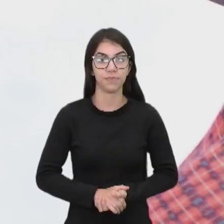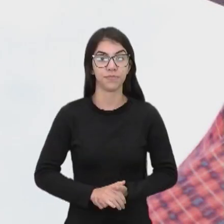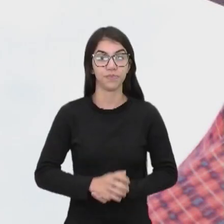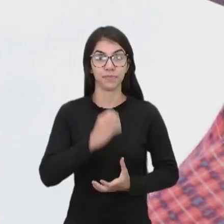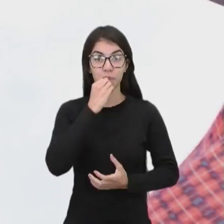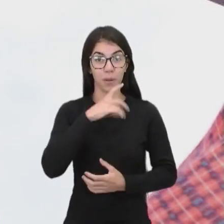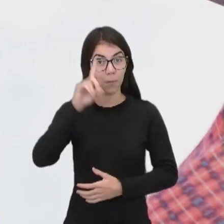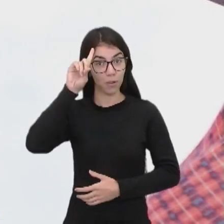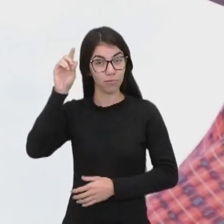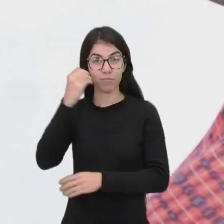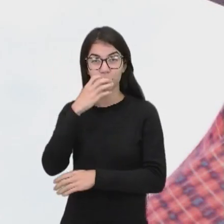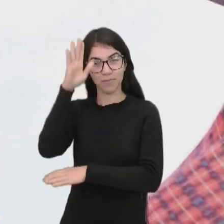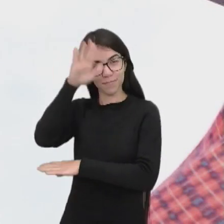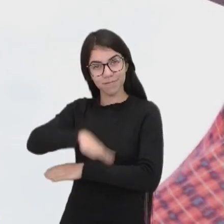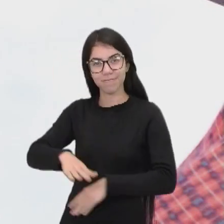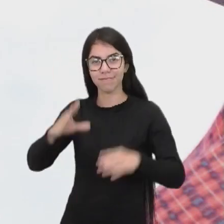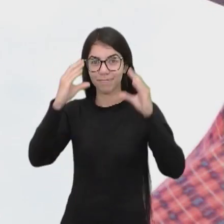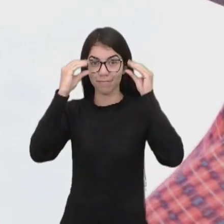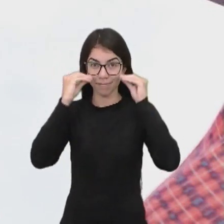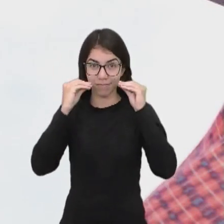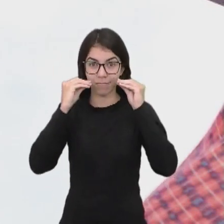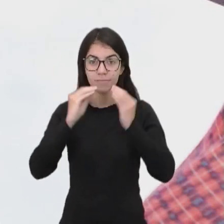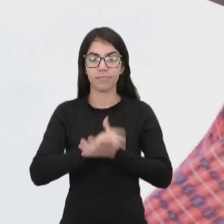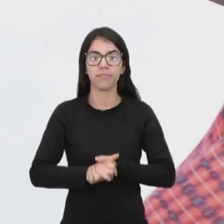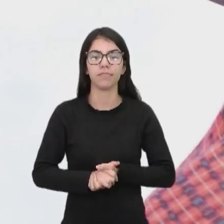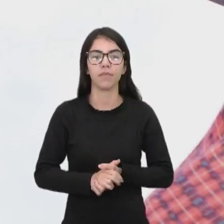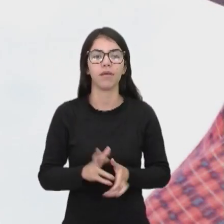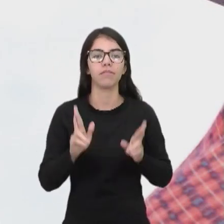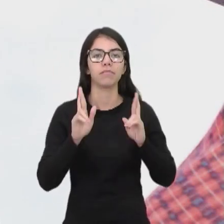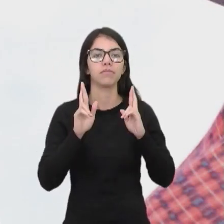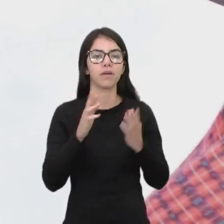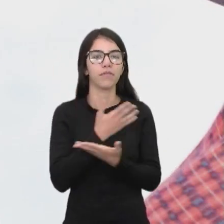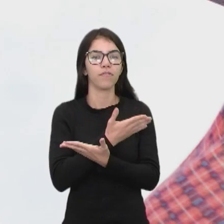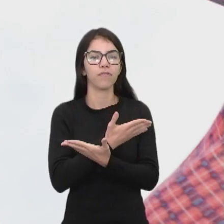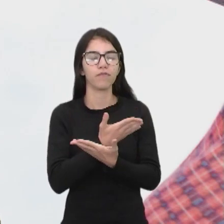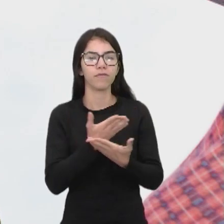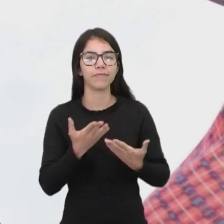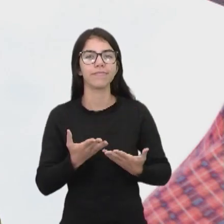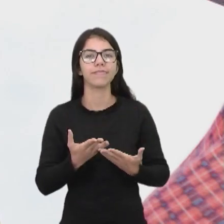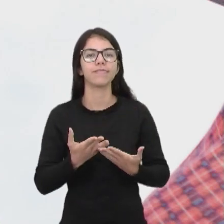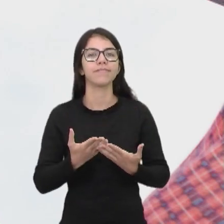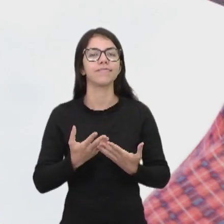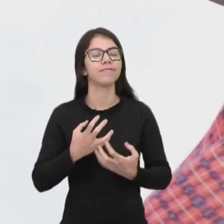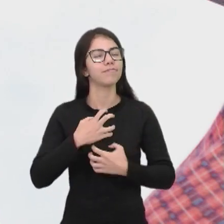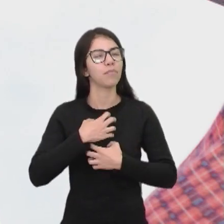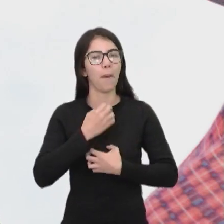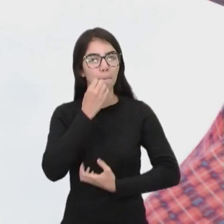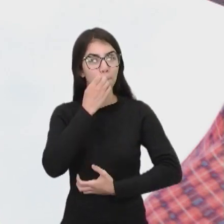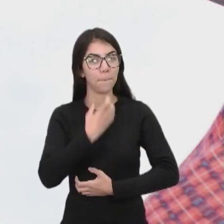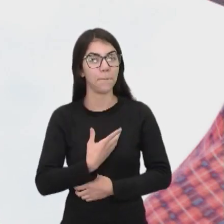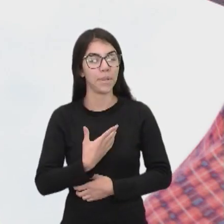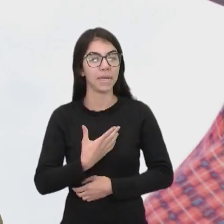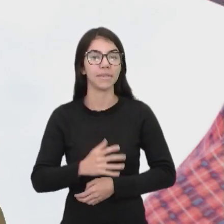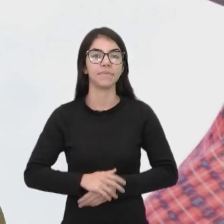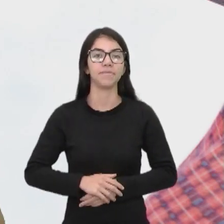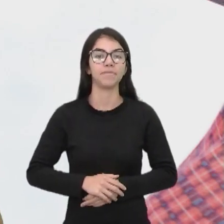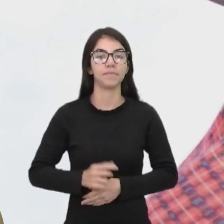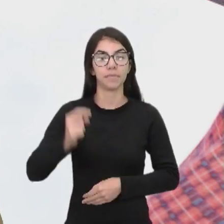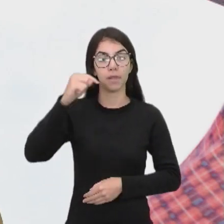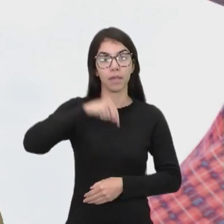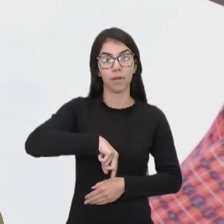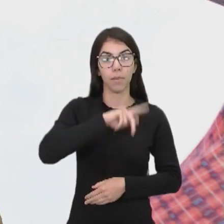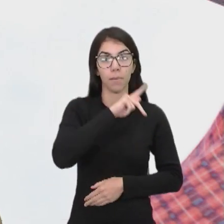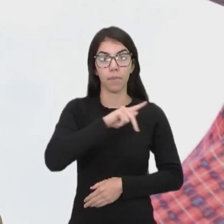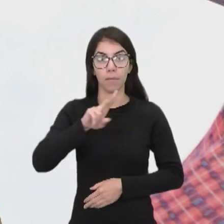Bom dia, boa tarde ou boa noite. Espero que todos vocês estejam muito bem aí, né? Eu sou o